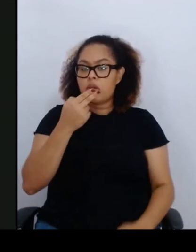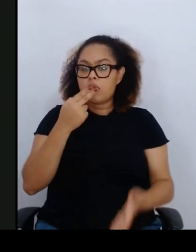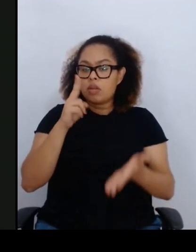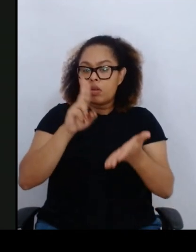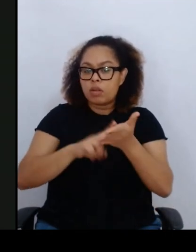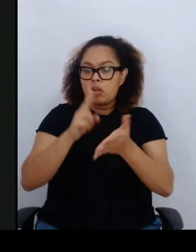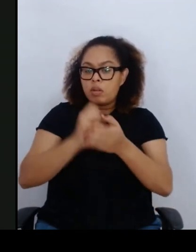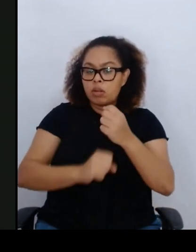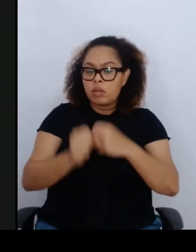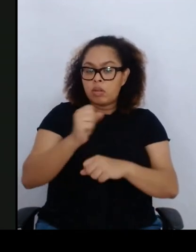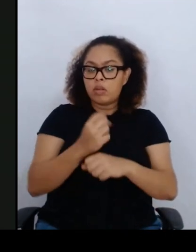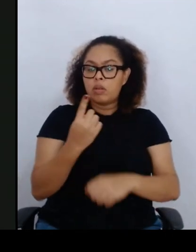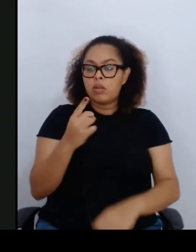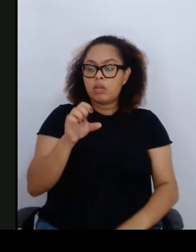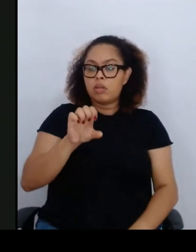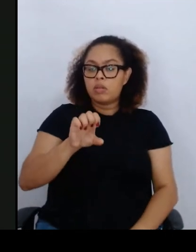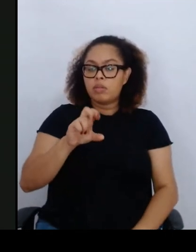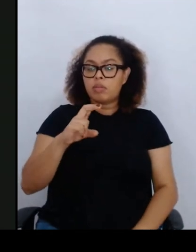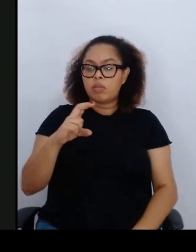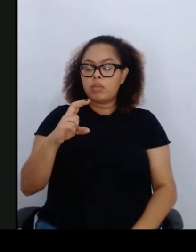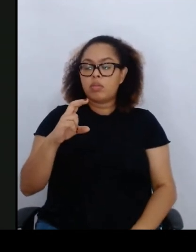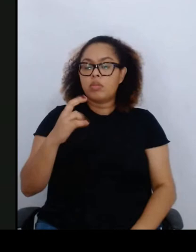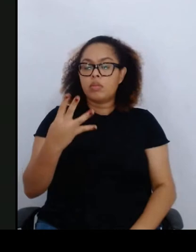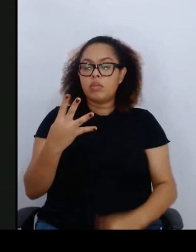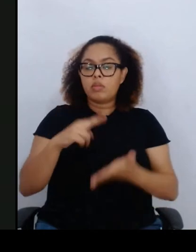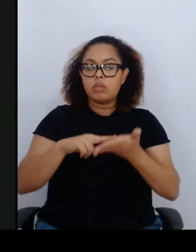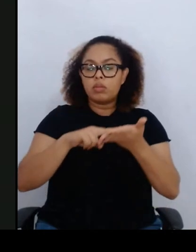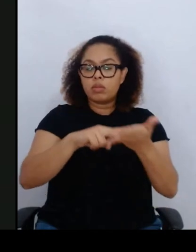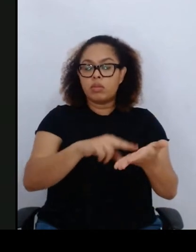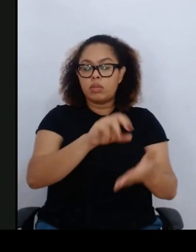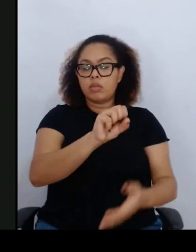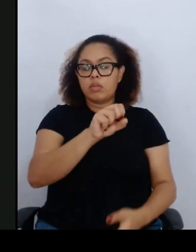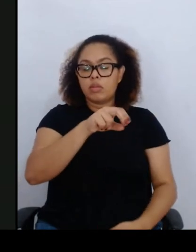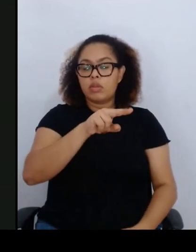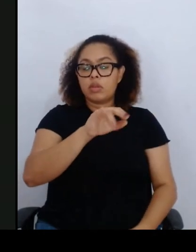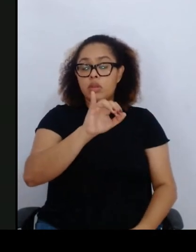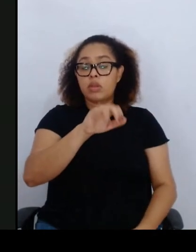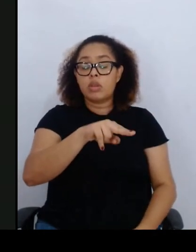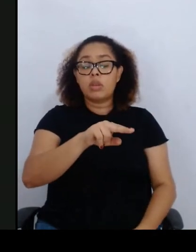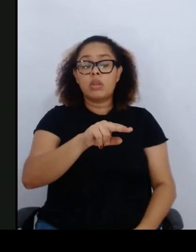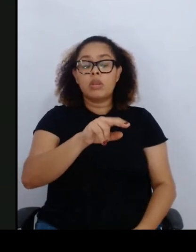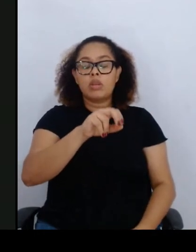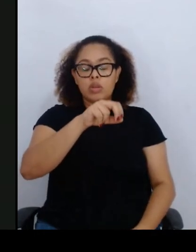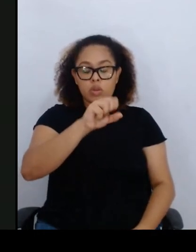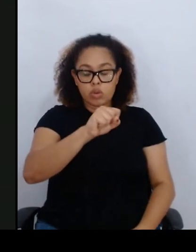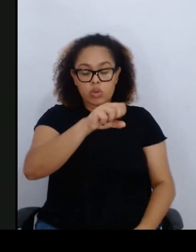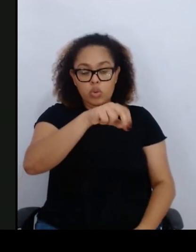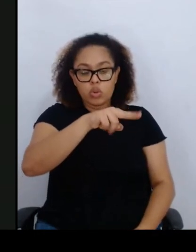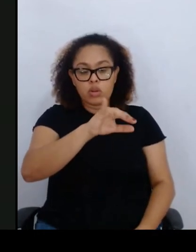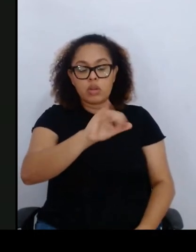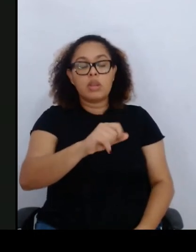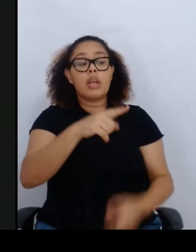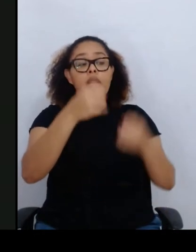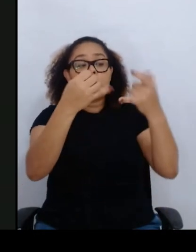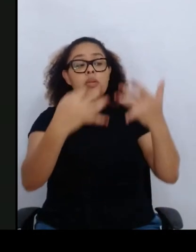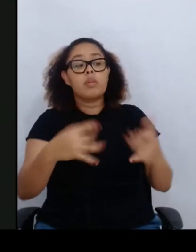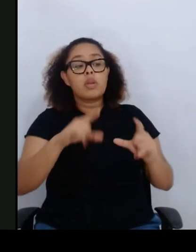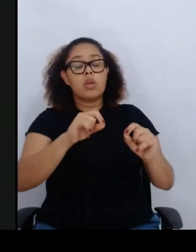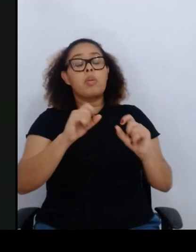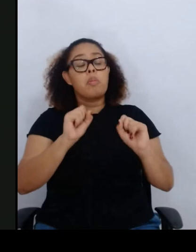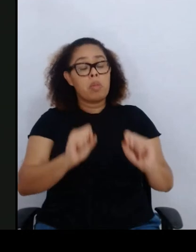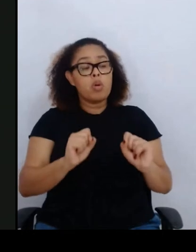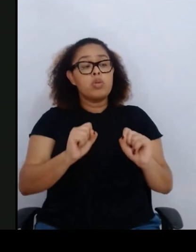54 para Sônia bacon sugere que por meio de sua arte ele poderia desenvolver uma espécie de história de vida